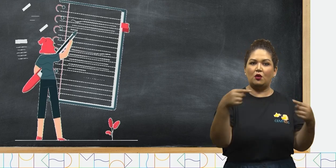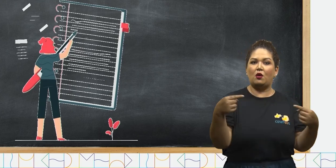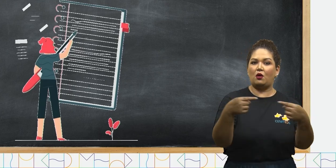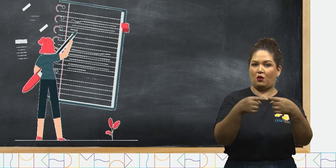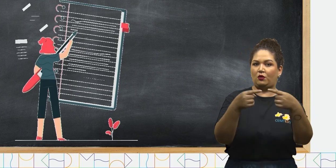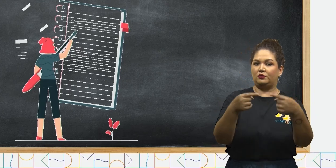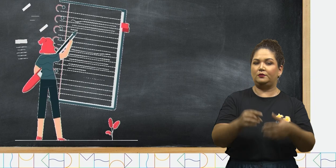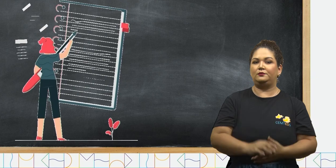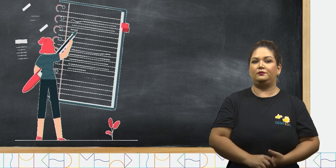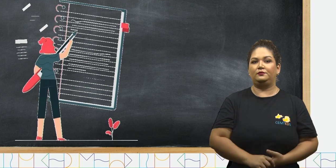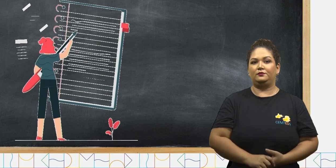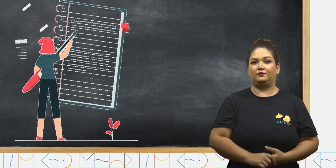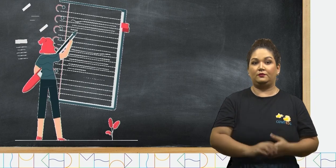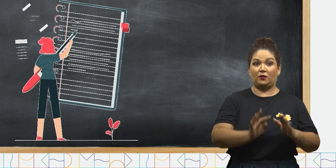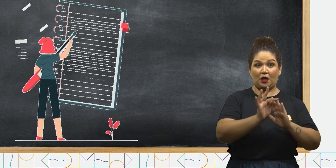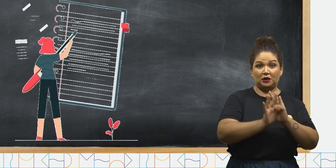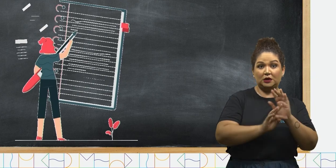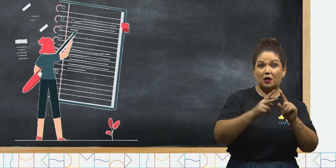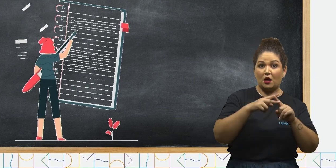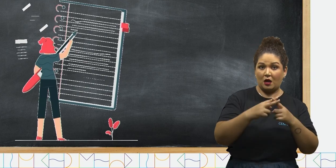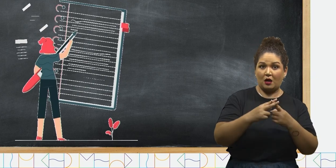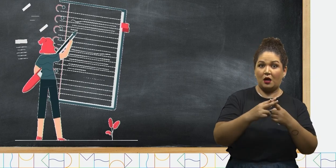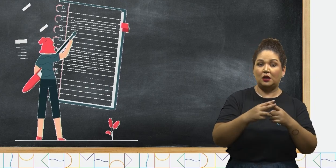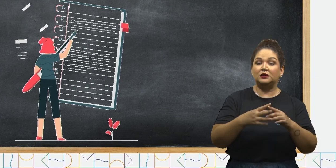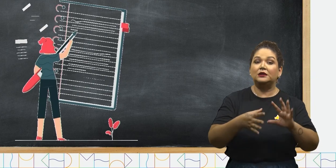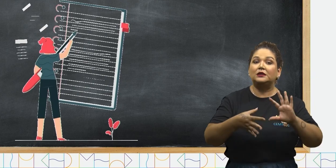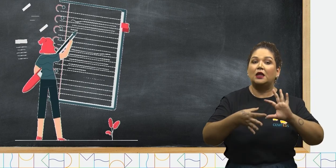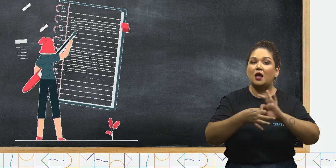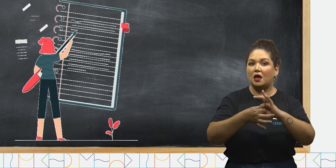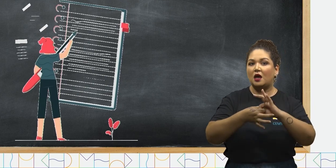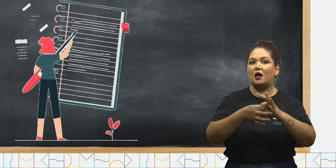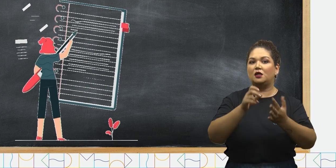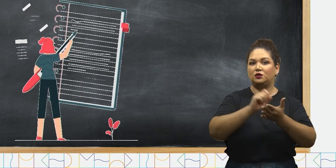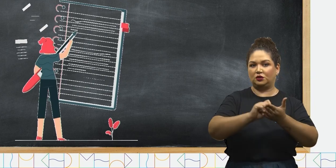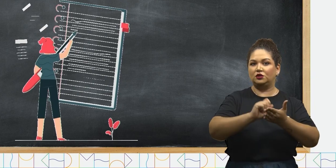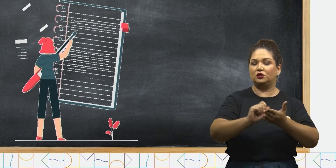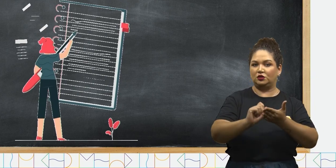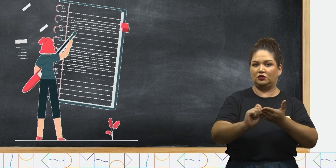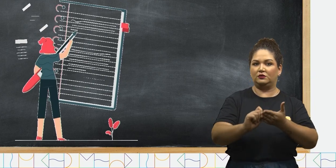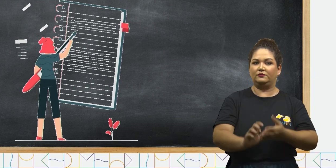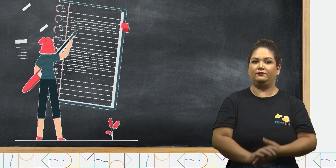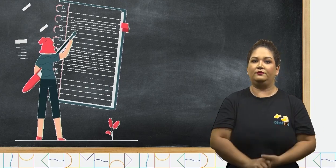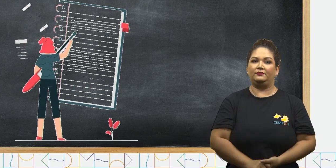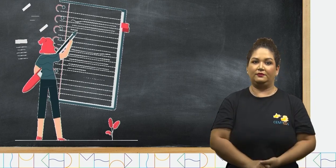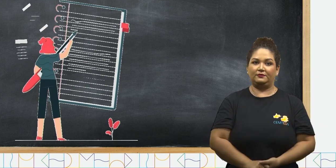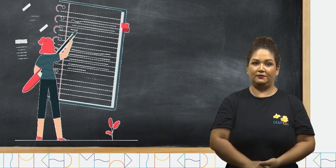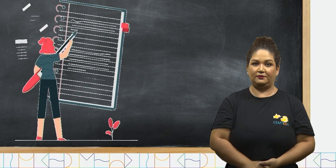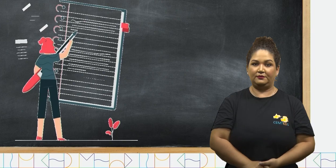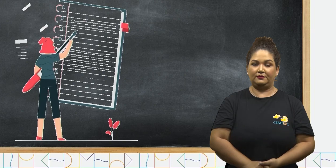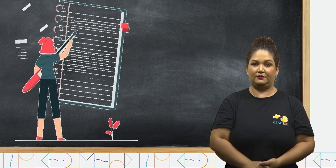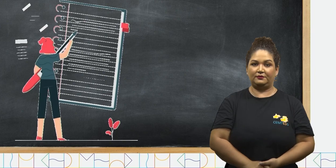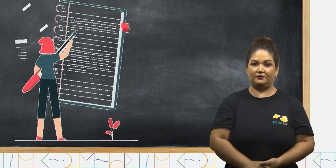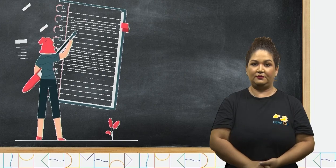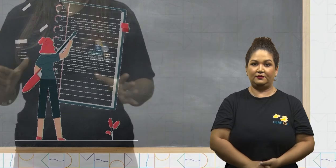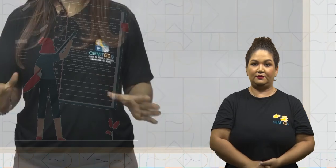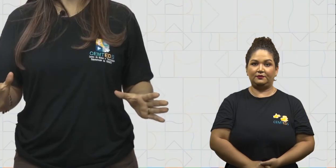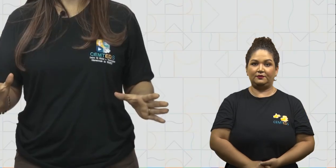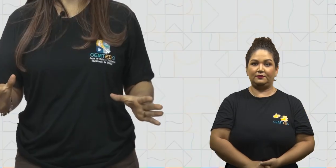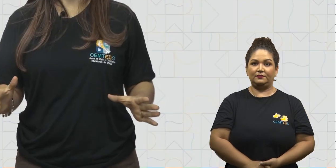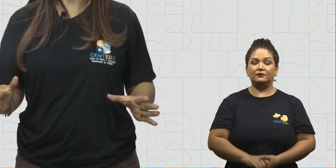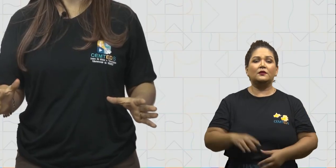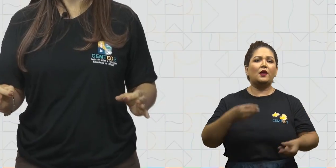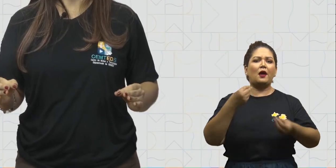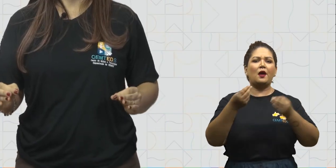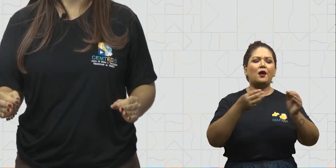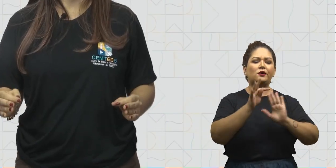proposto. Revisão sempre está junta do processo da escrita, jamais isolado, ok? Para